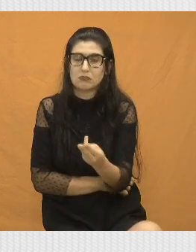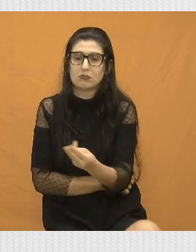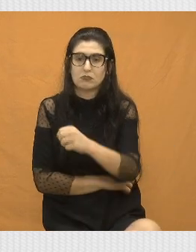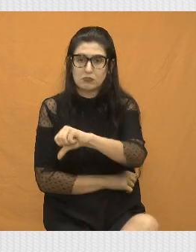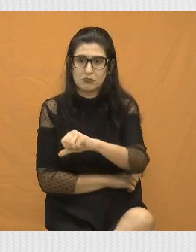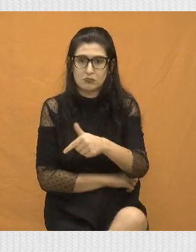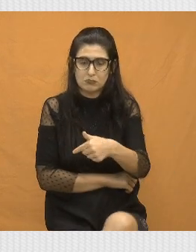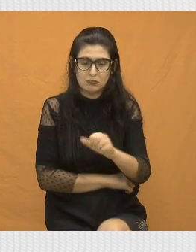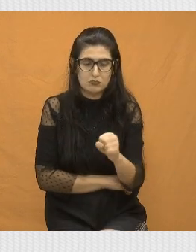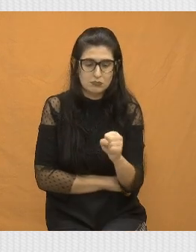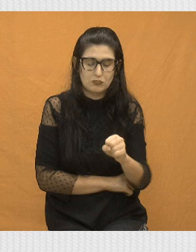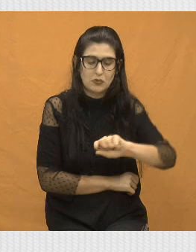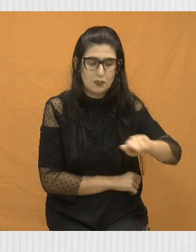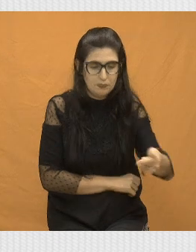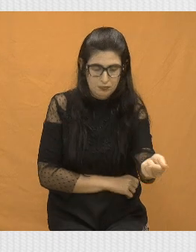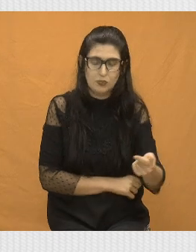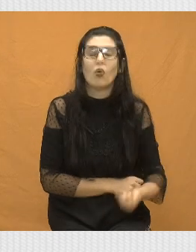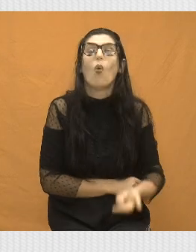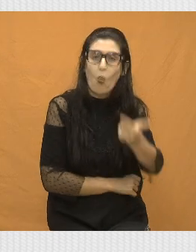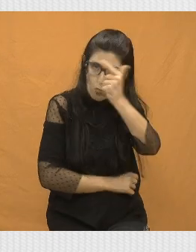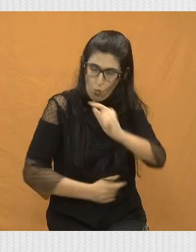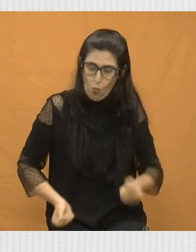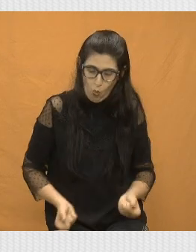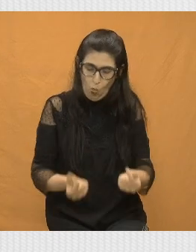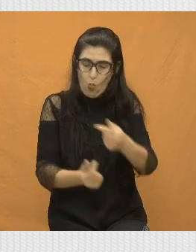213.978.000 e arrecadado